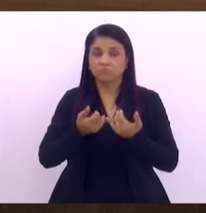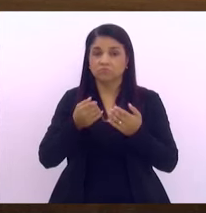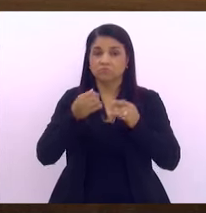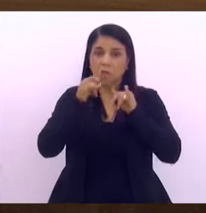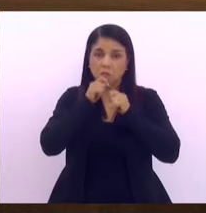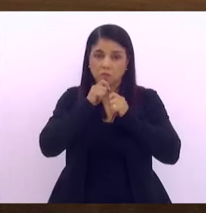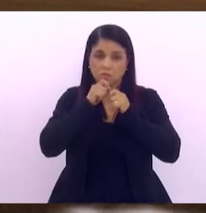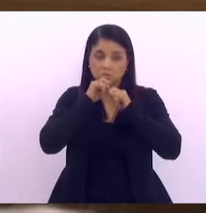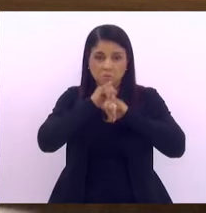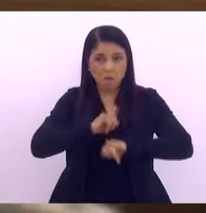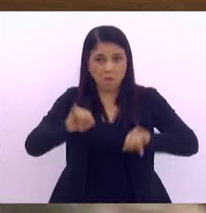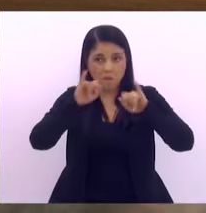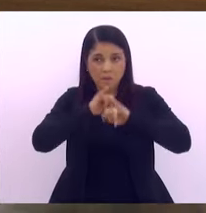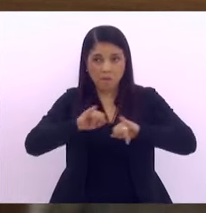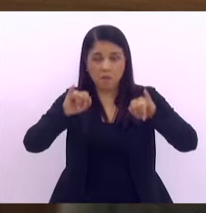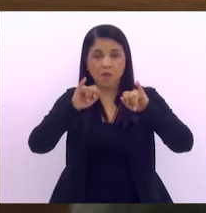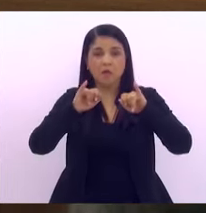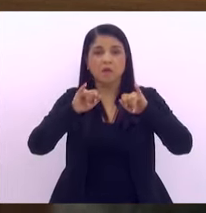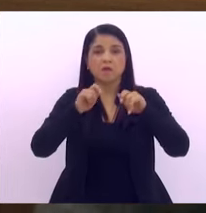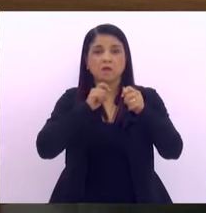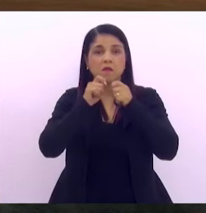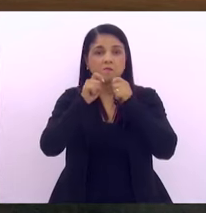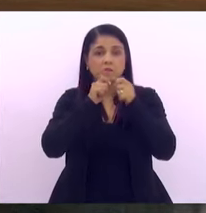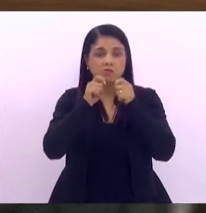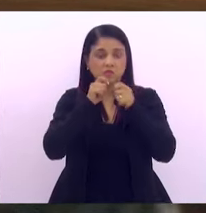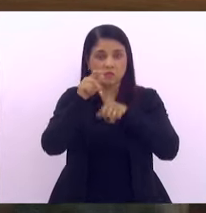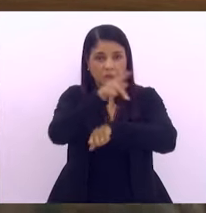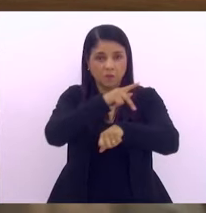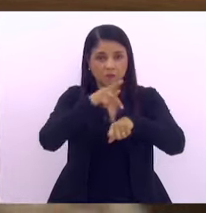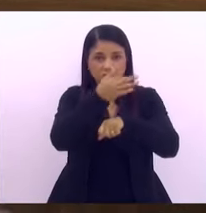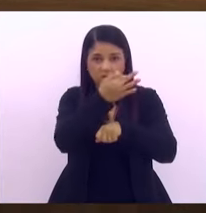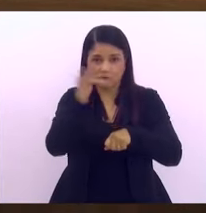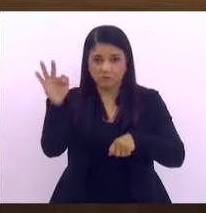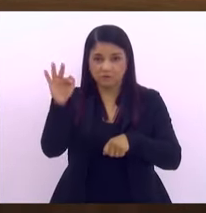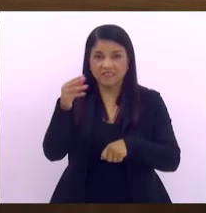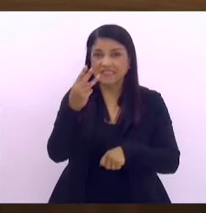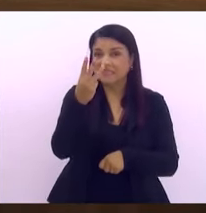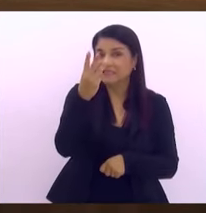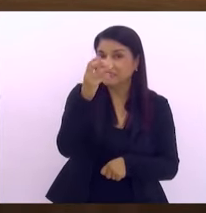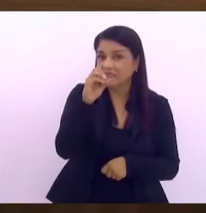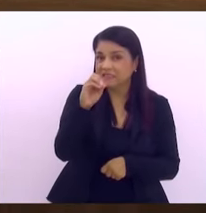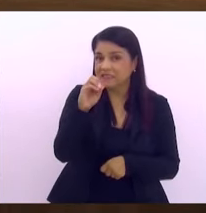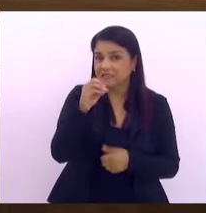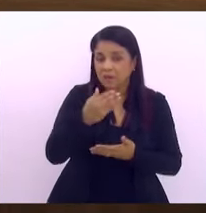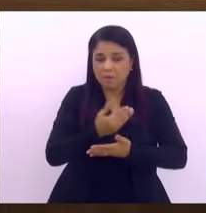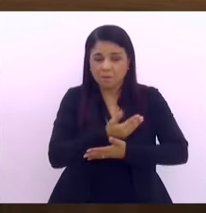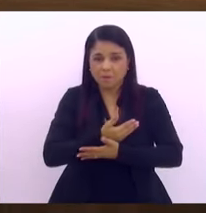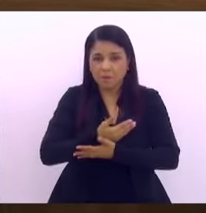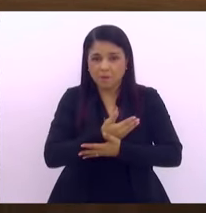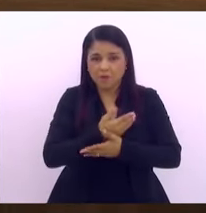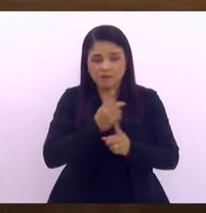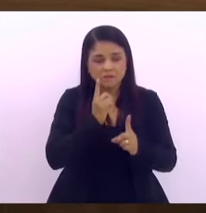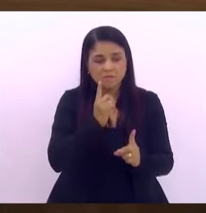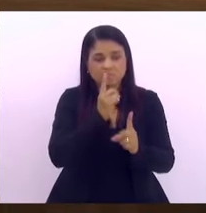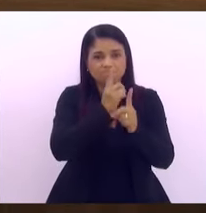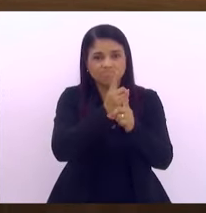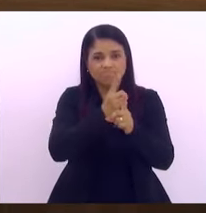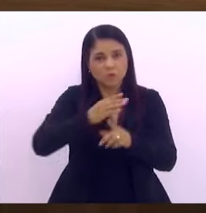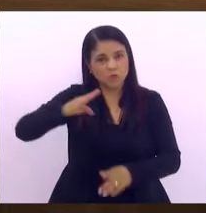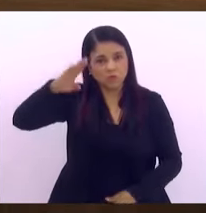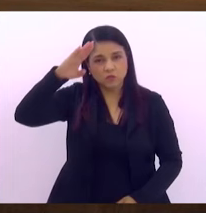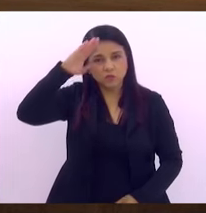jornais, começou com a mídia francesa, dizendo que 30 bebês foram achados pelos soldados